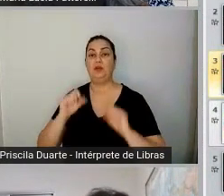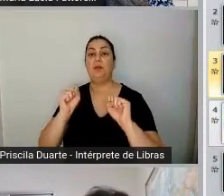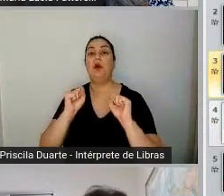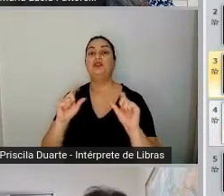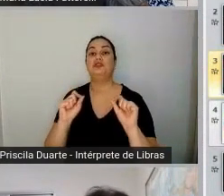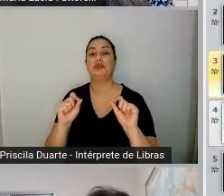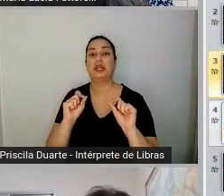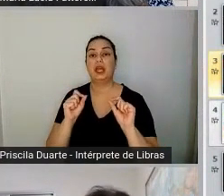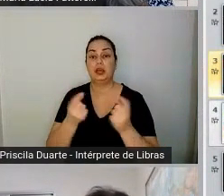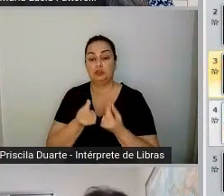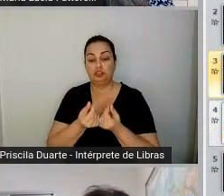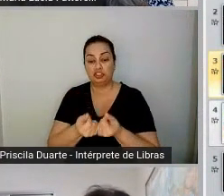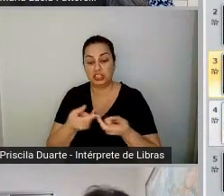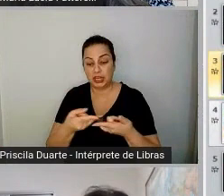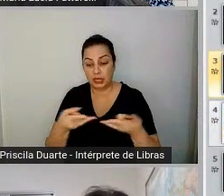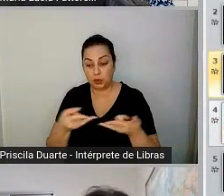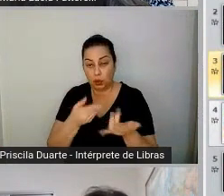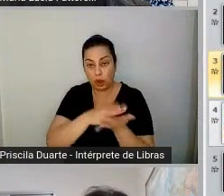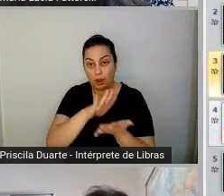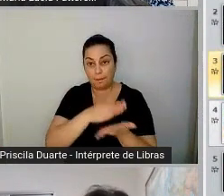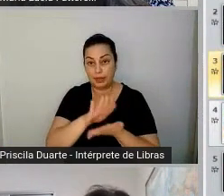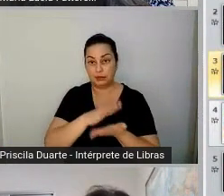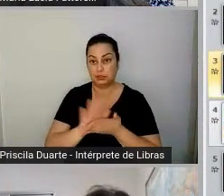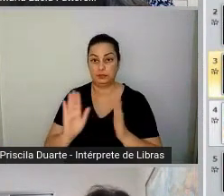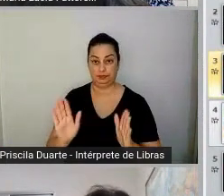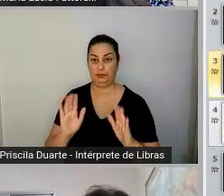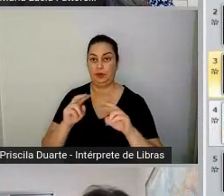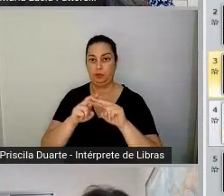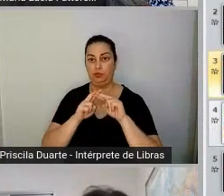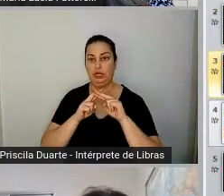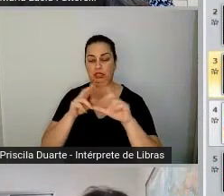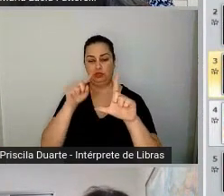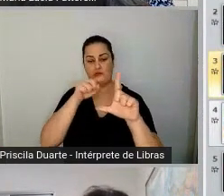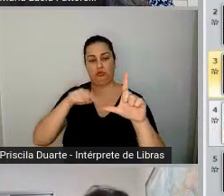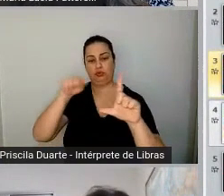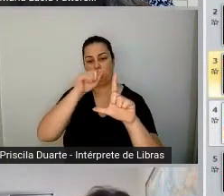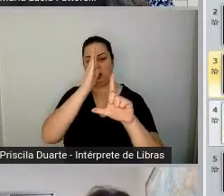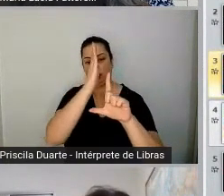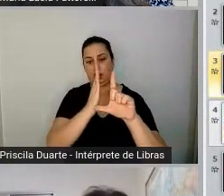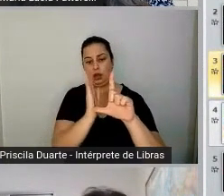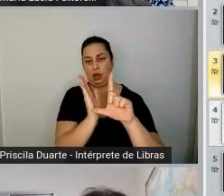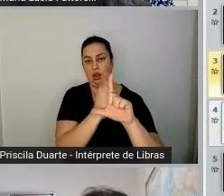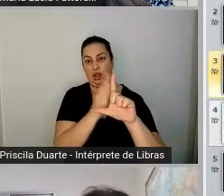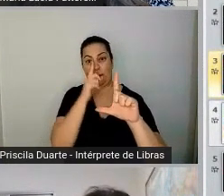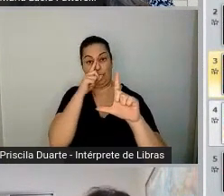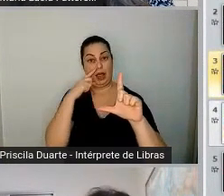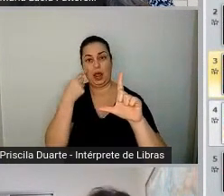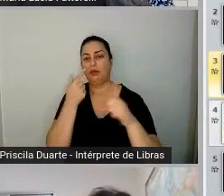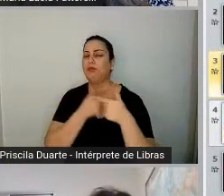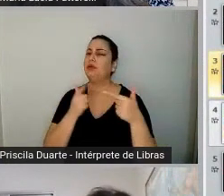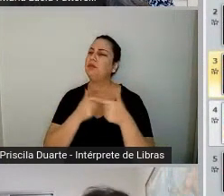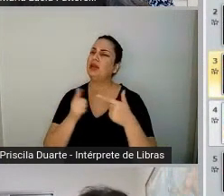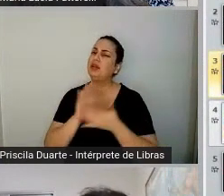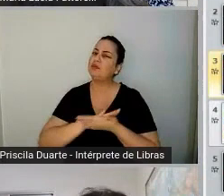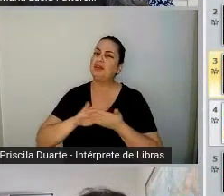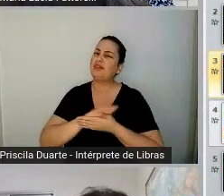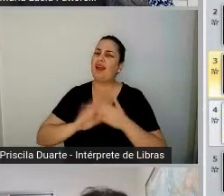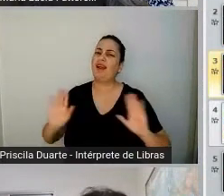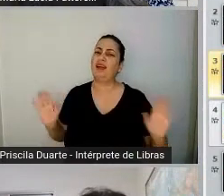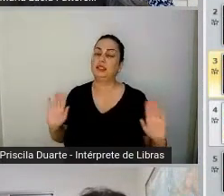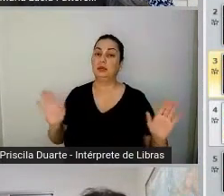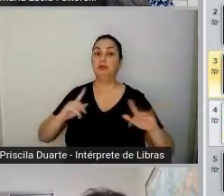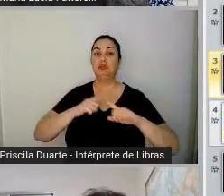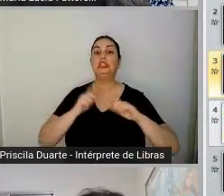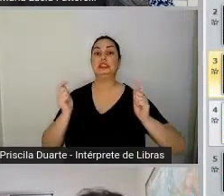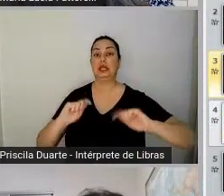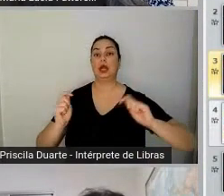dívida, essa dívida aí, essa parte amarela aí do gráfico, não tem problema nenhum, porque você pode emitir moeda,